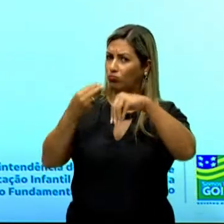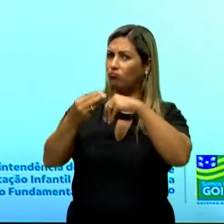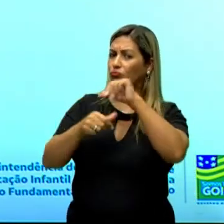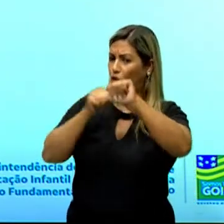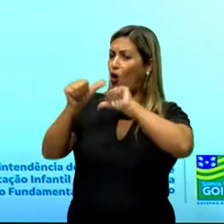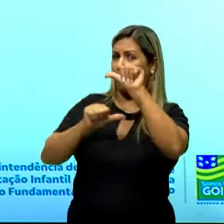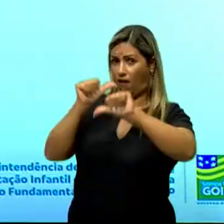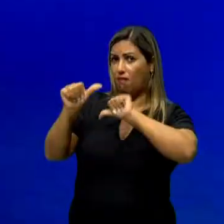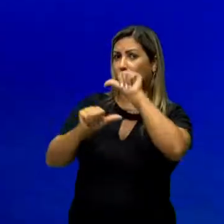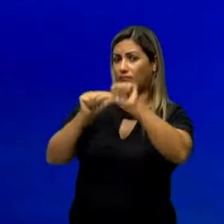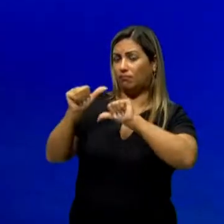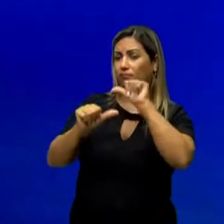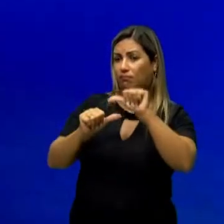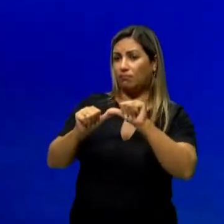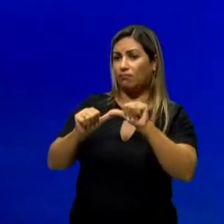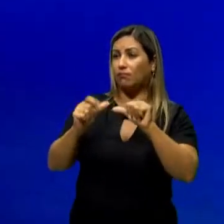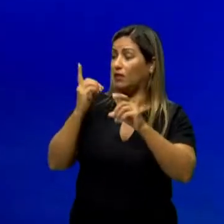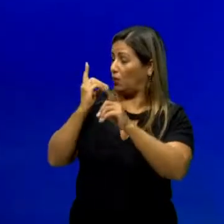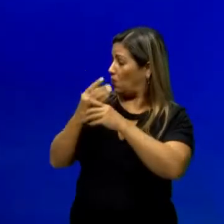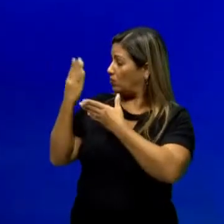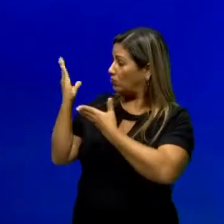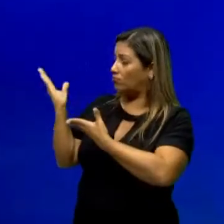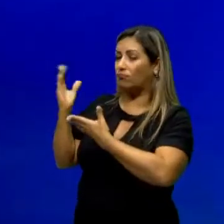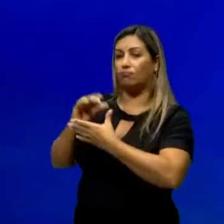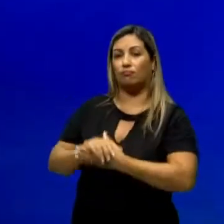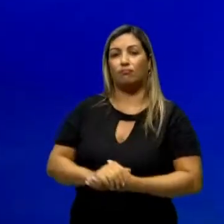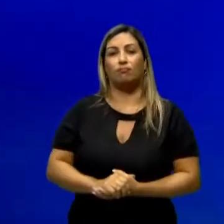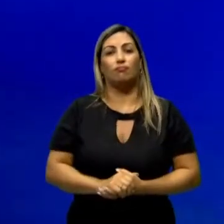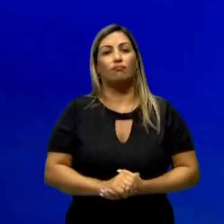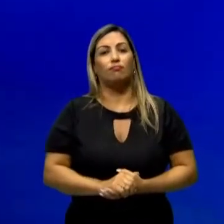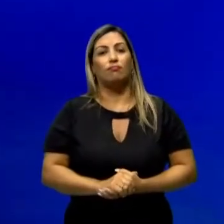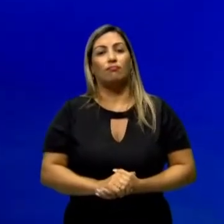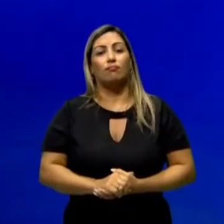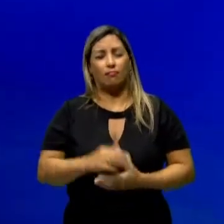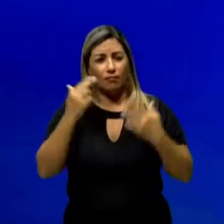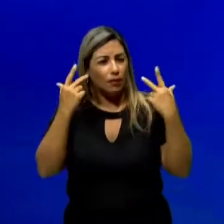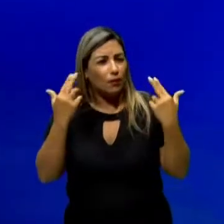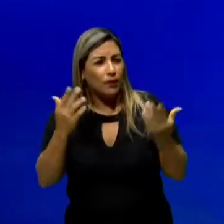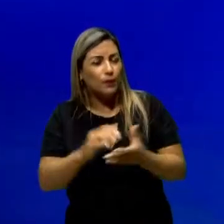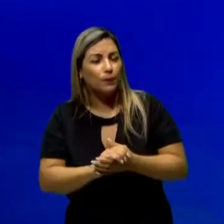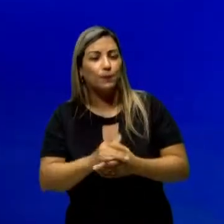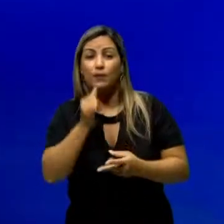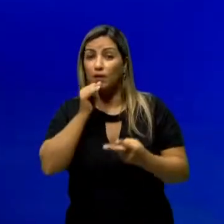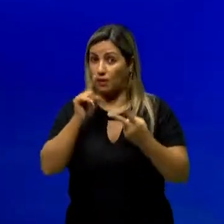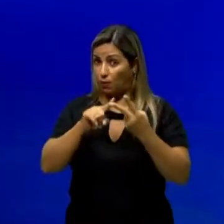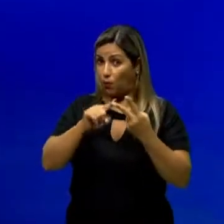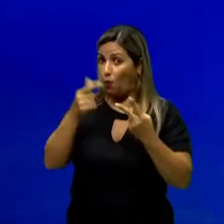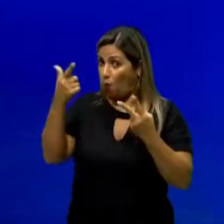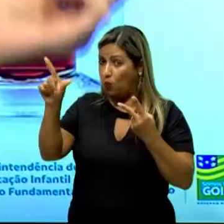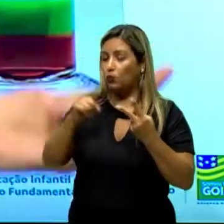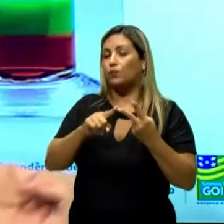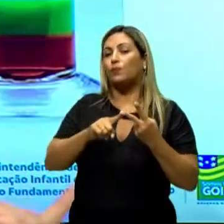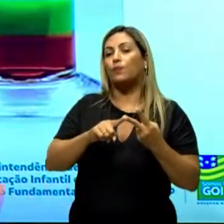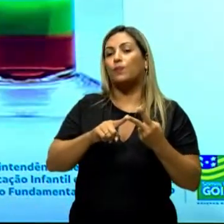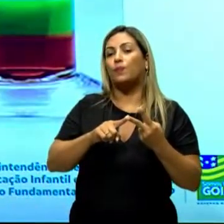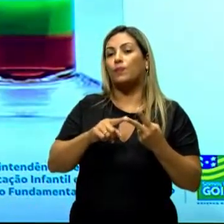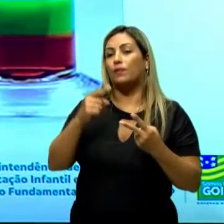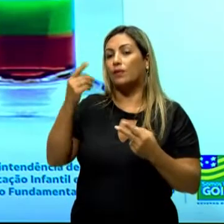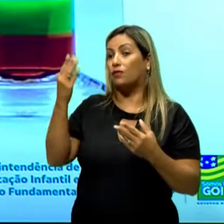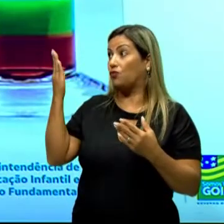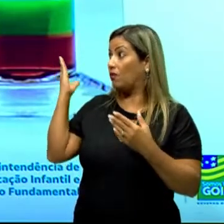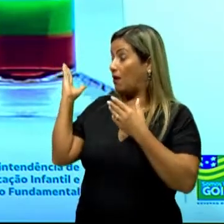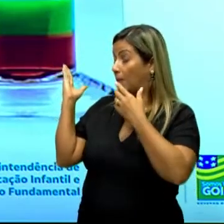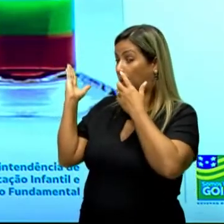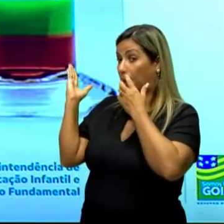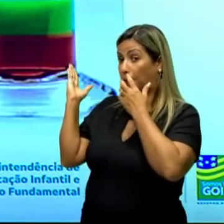energia com o ambiente em que se encontra esse sistema. Tranquilo? Outro exemplo está nessa imagem do lado de cá.